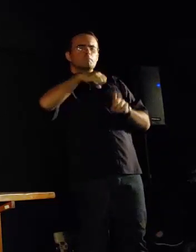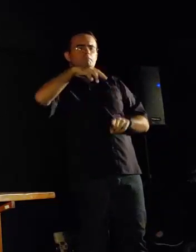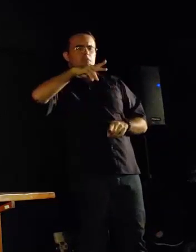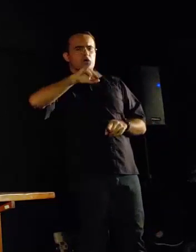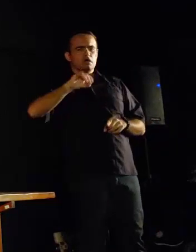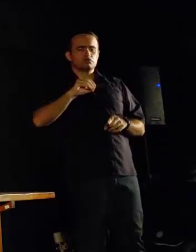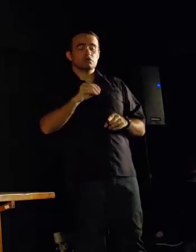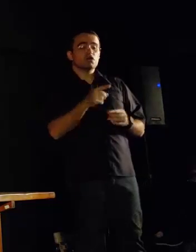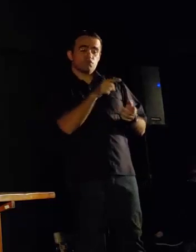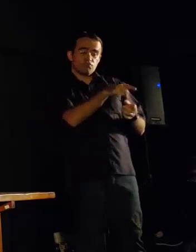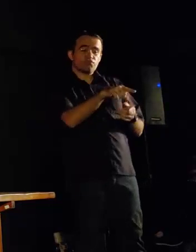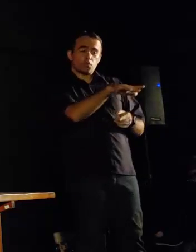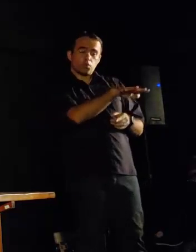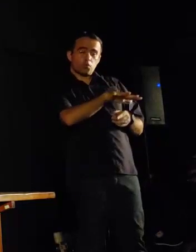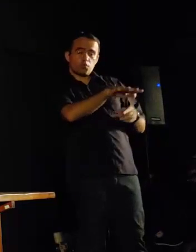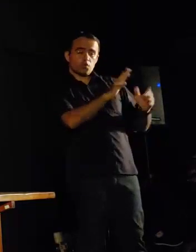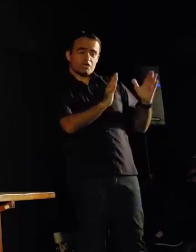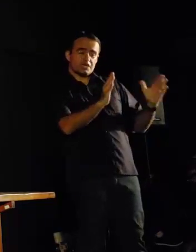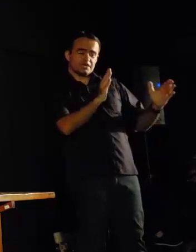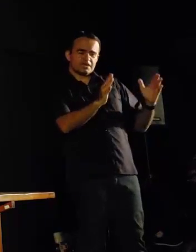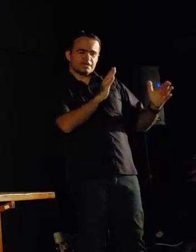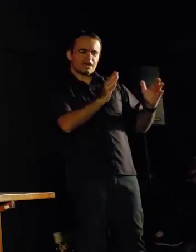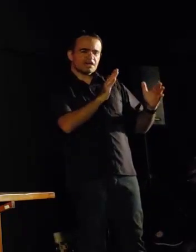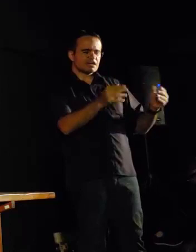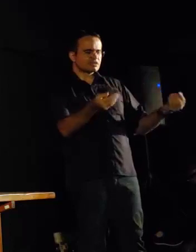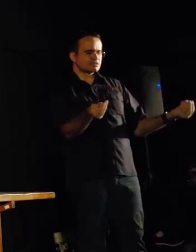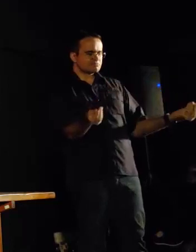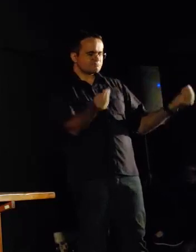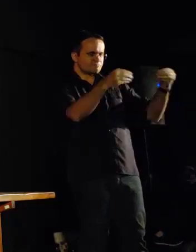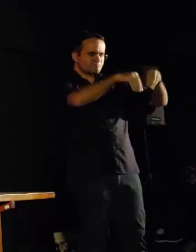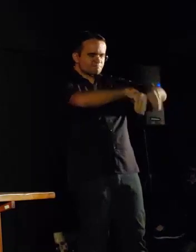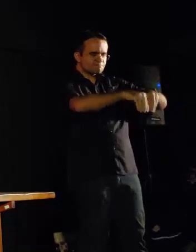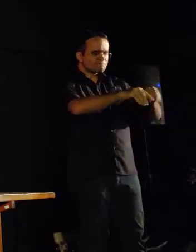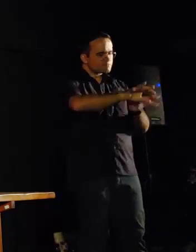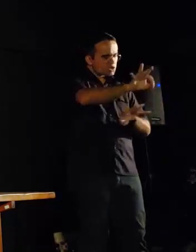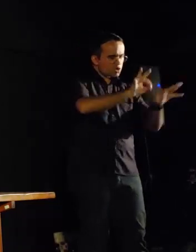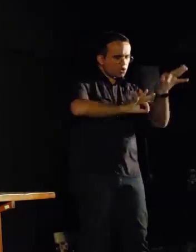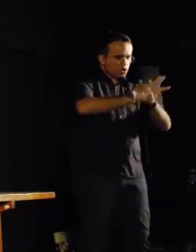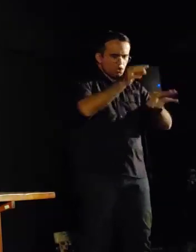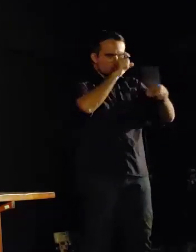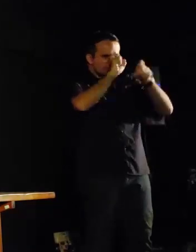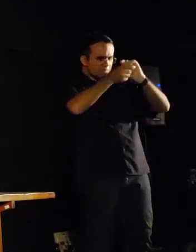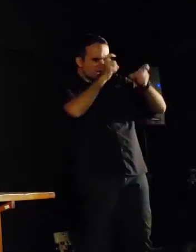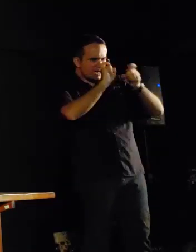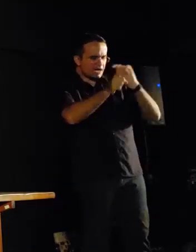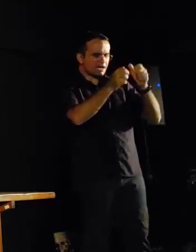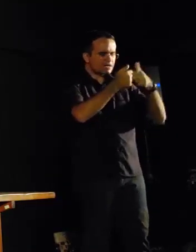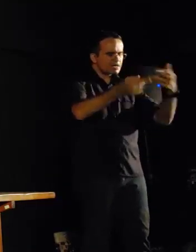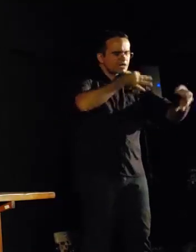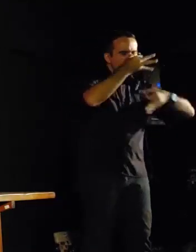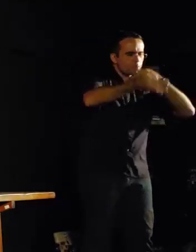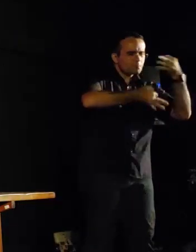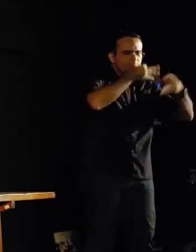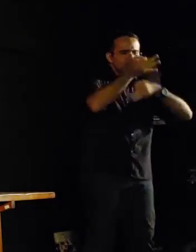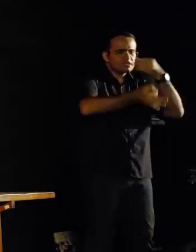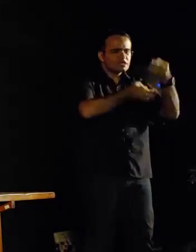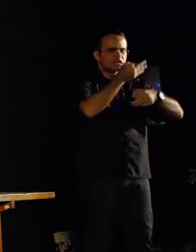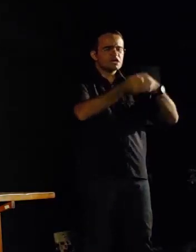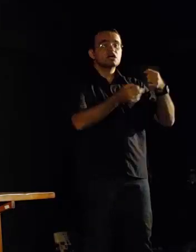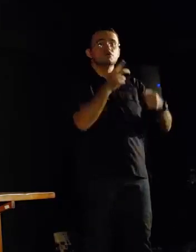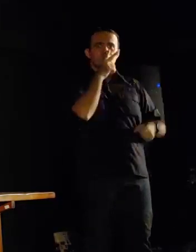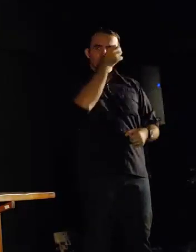em que as universidades se transformaram em um polo de sedição social. Como é que você faz?